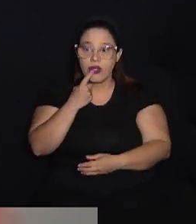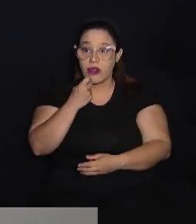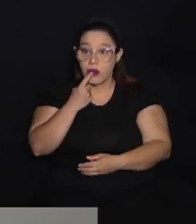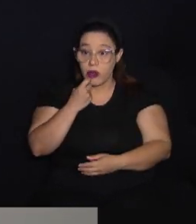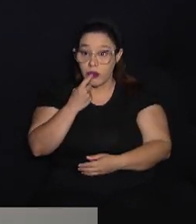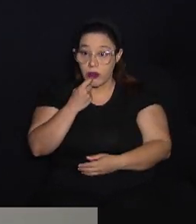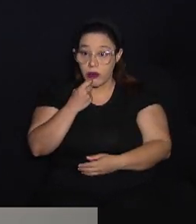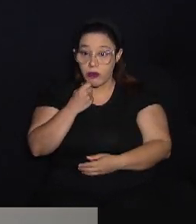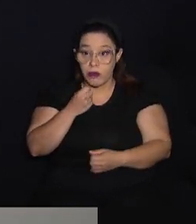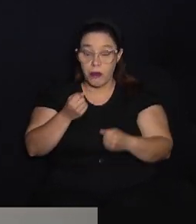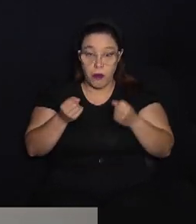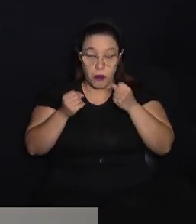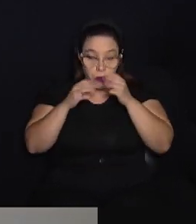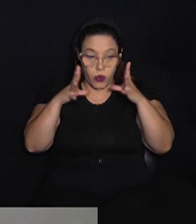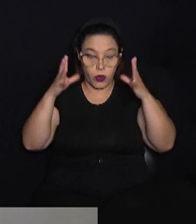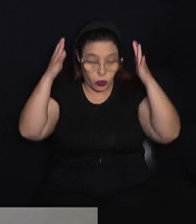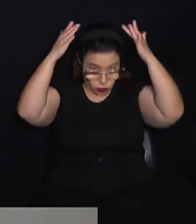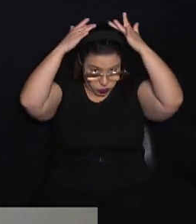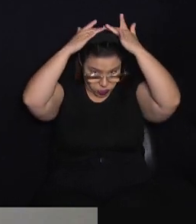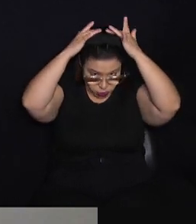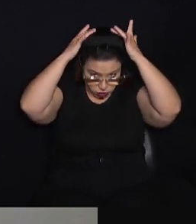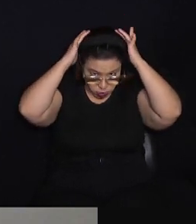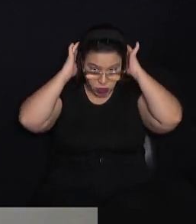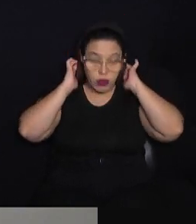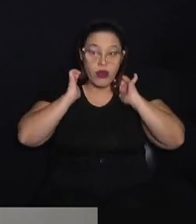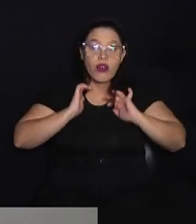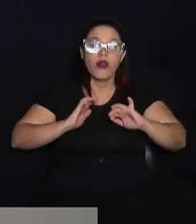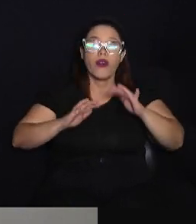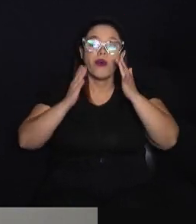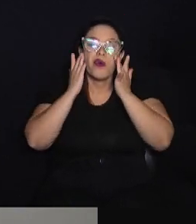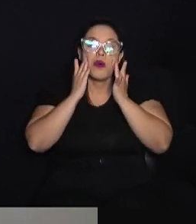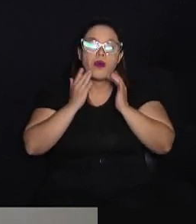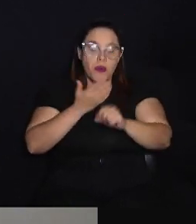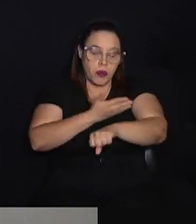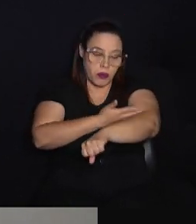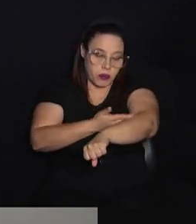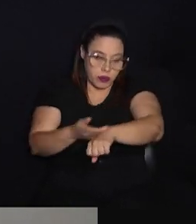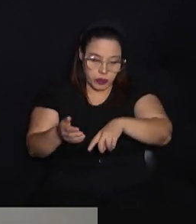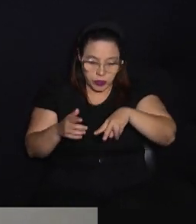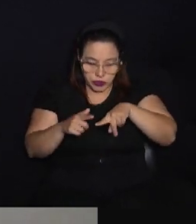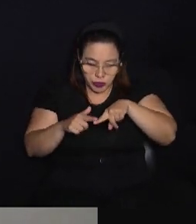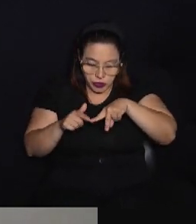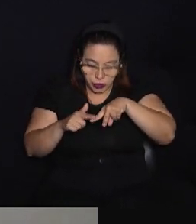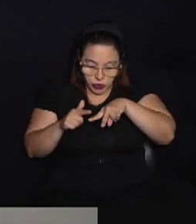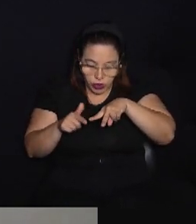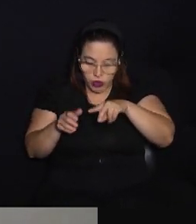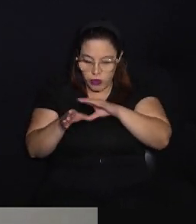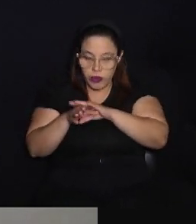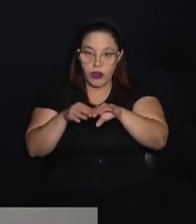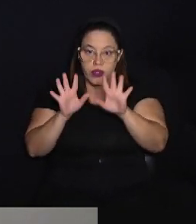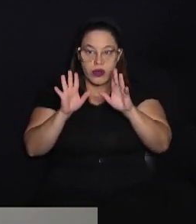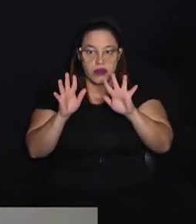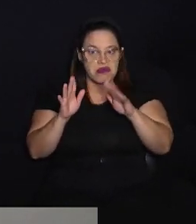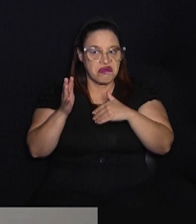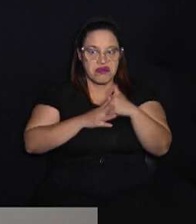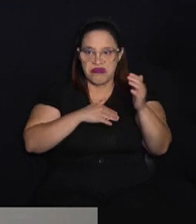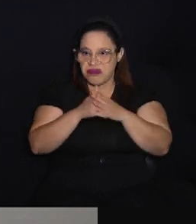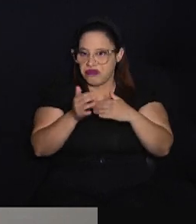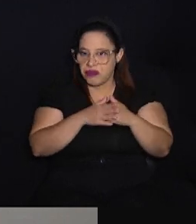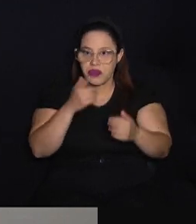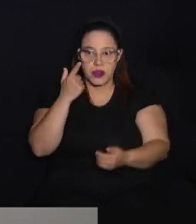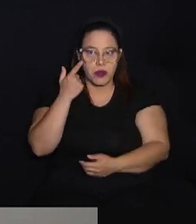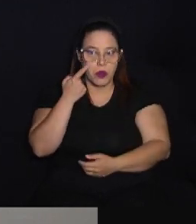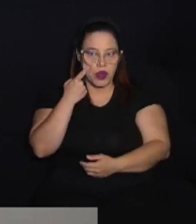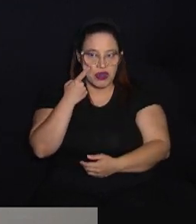vermelha, que aparece couro cabeludo, face, corpo, mãos, pés, qualquer coisa que você note